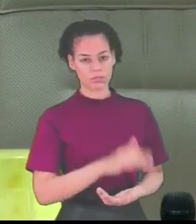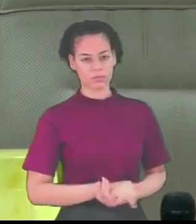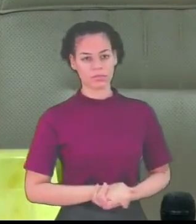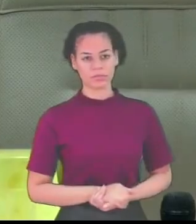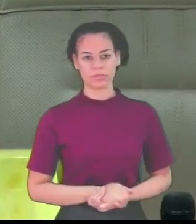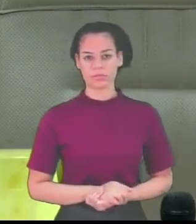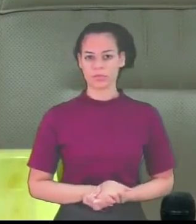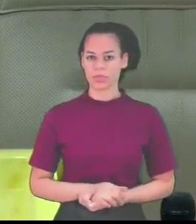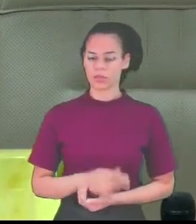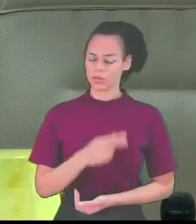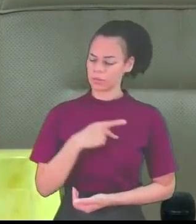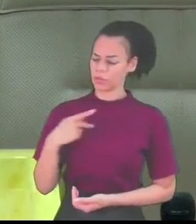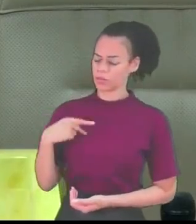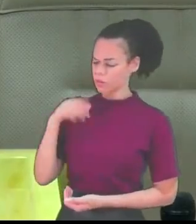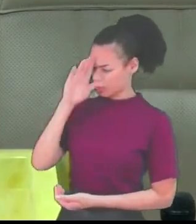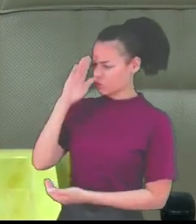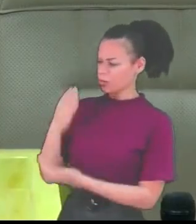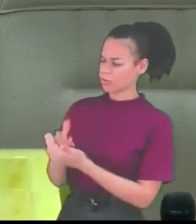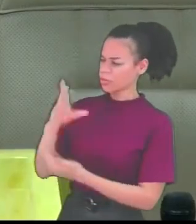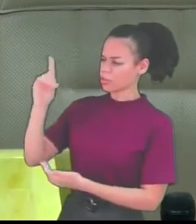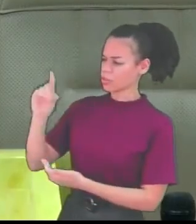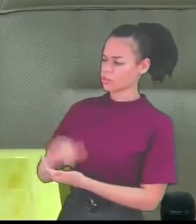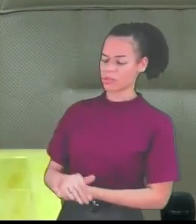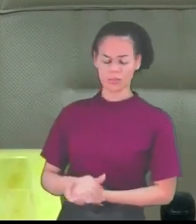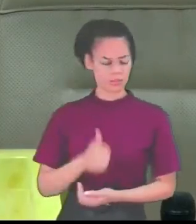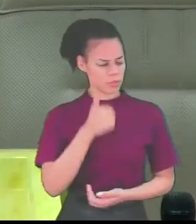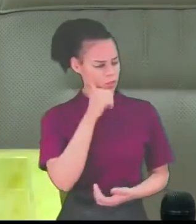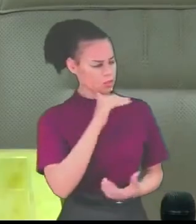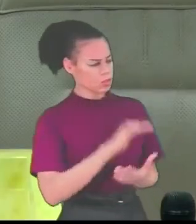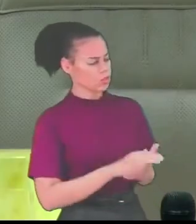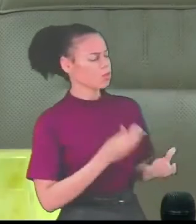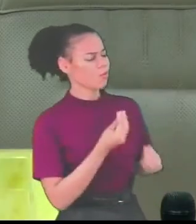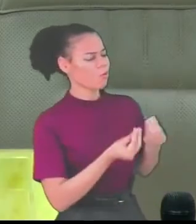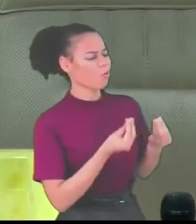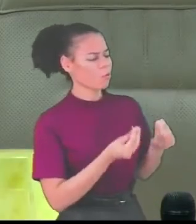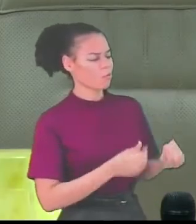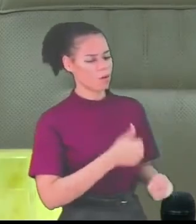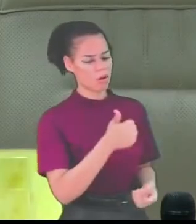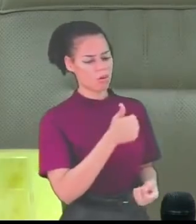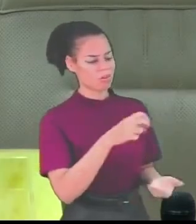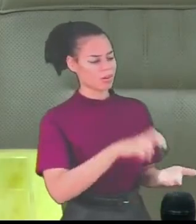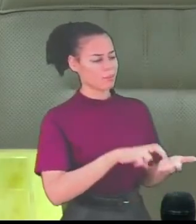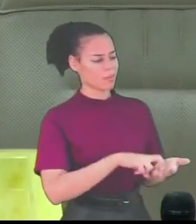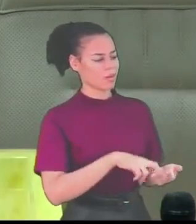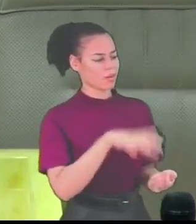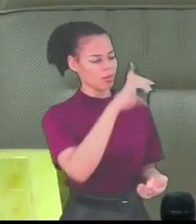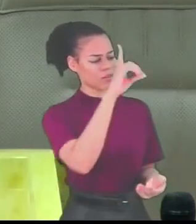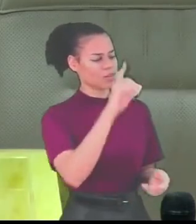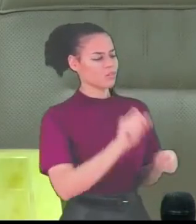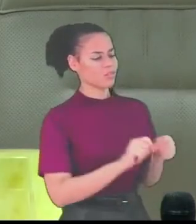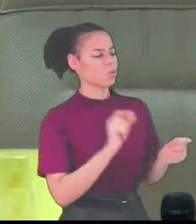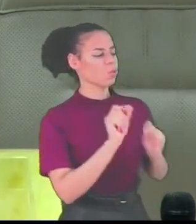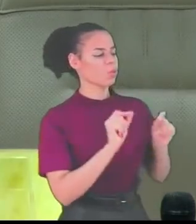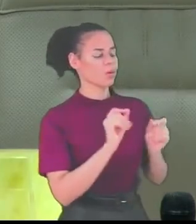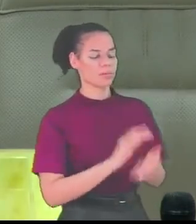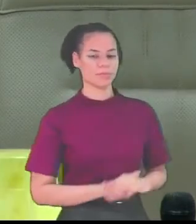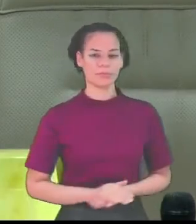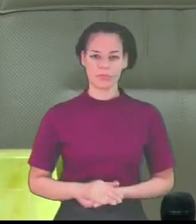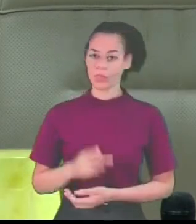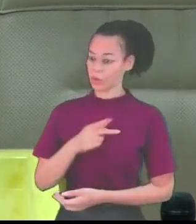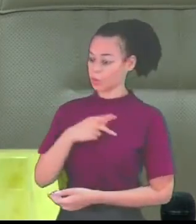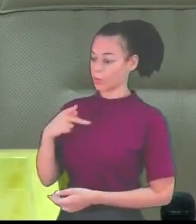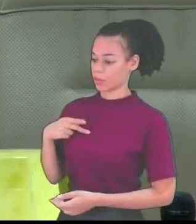eles confia em Deus Deus com fé em Deus como 11 da manhã tem que Deus vai fazer mais eles